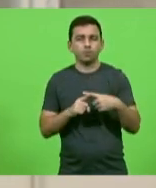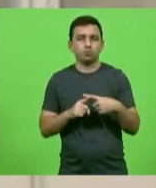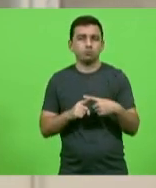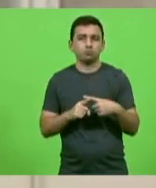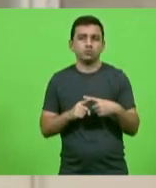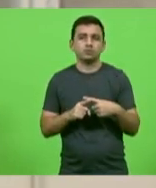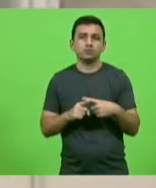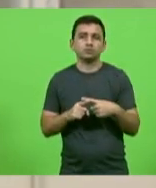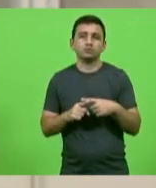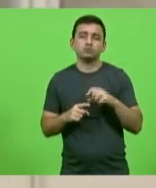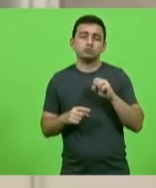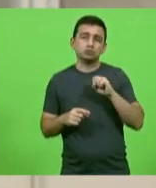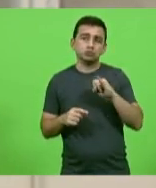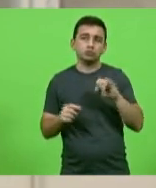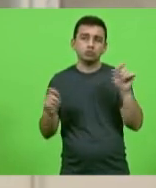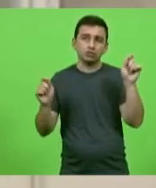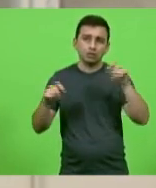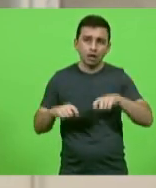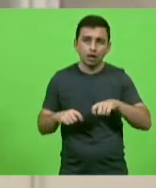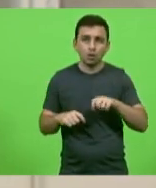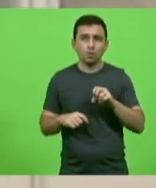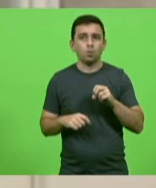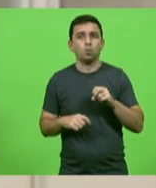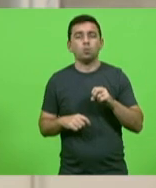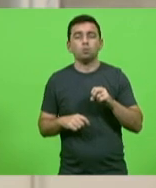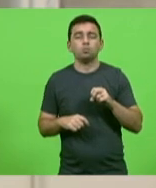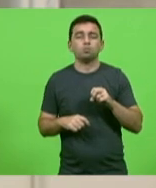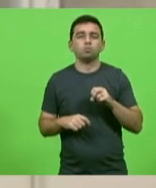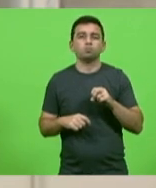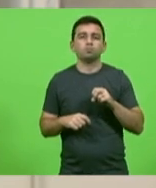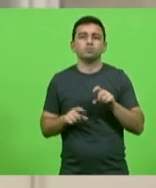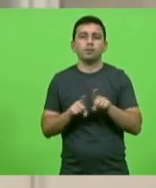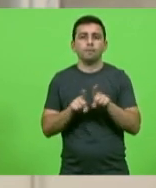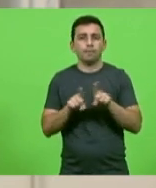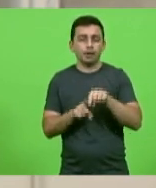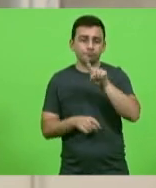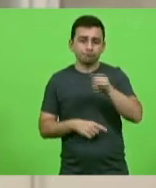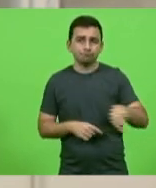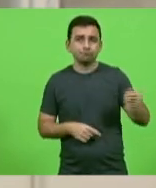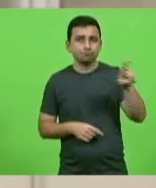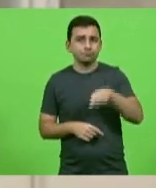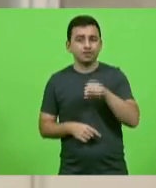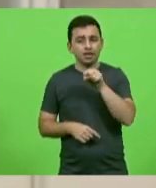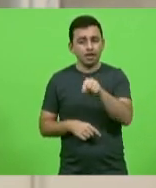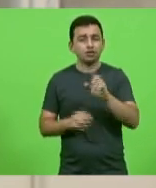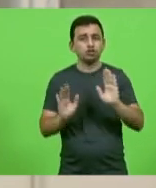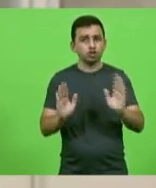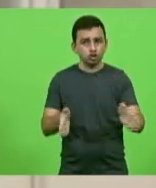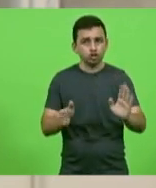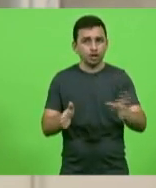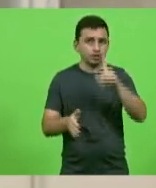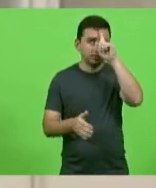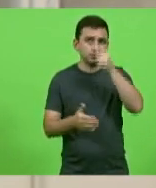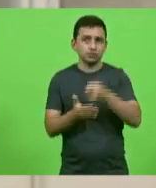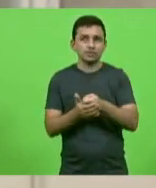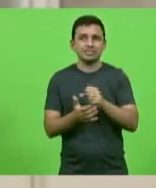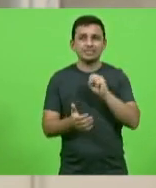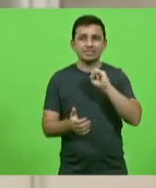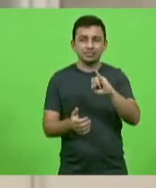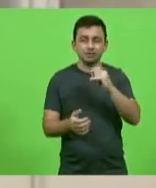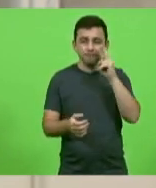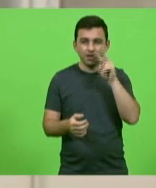conveniência ou oportunidade e angulação dos atos por eles praticados quando